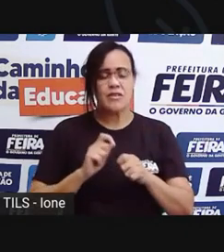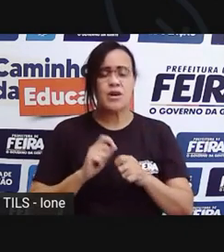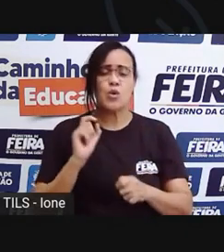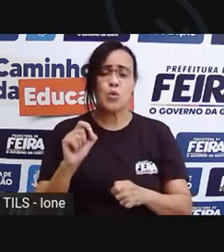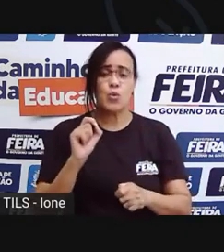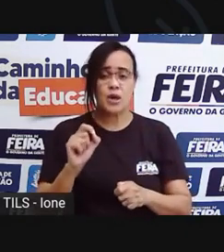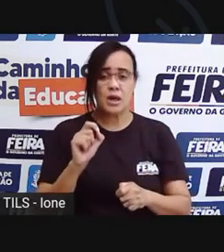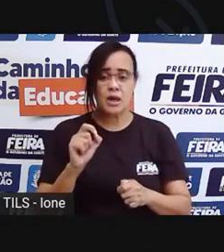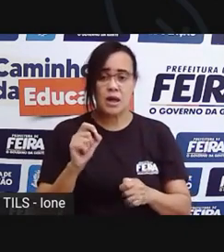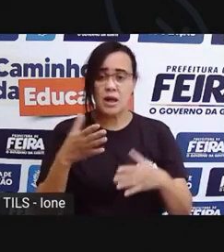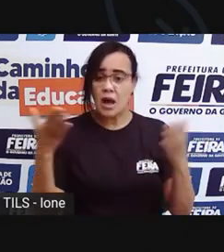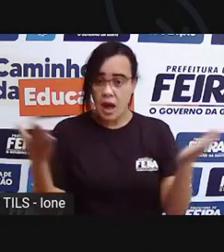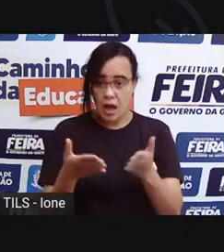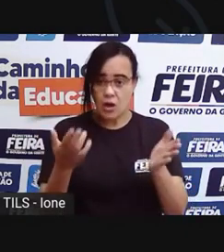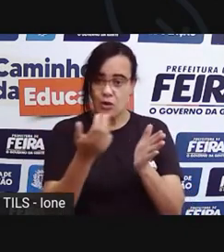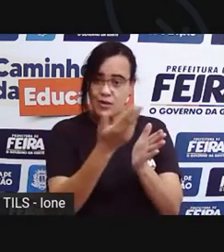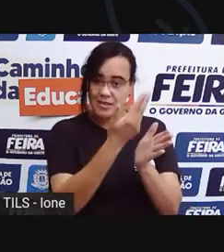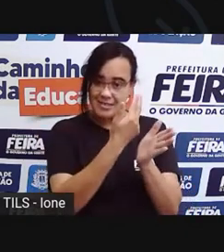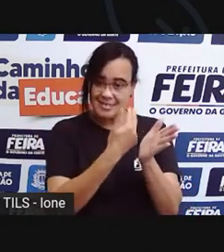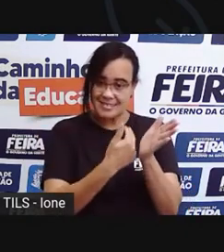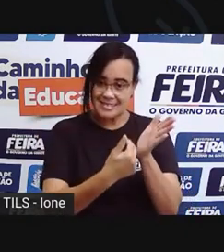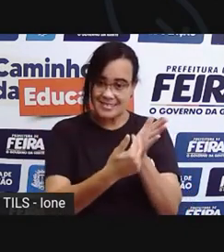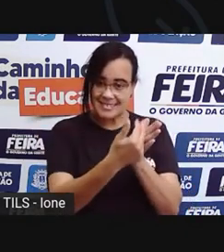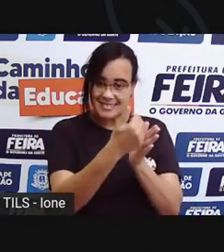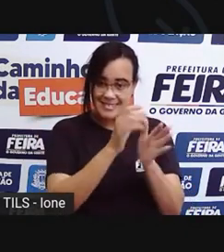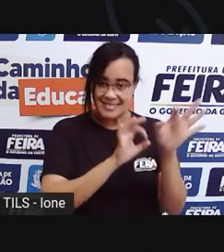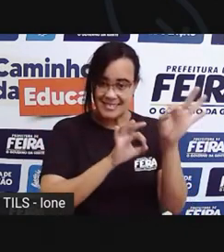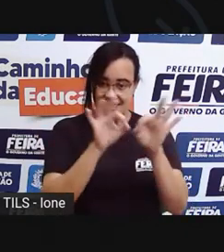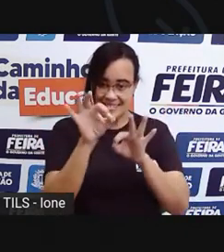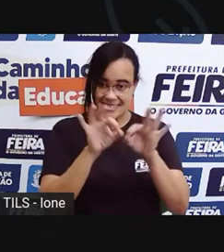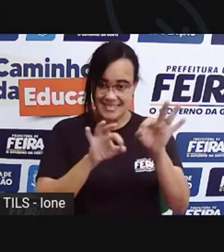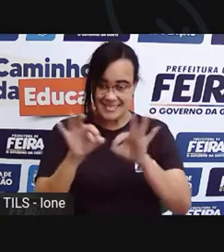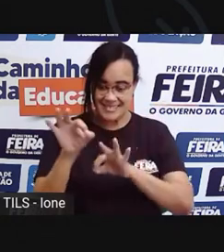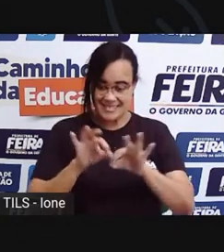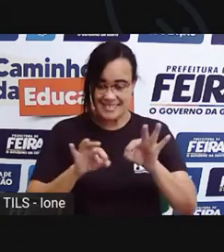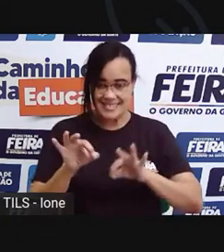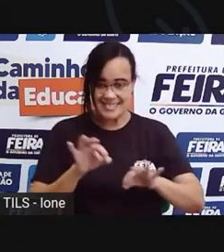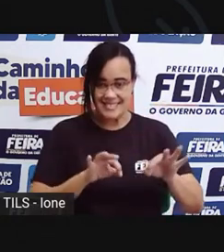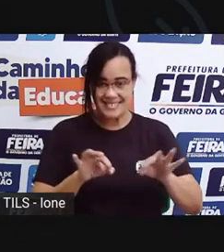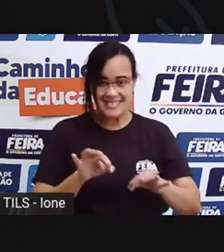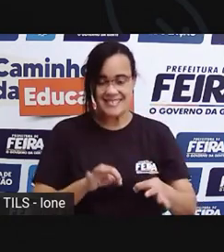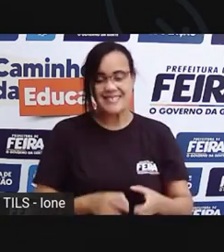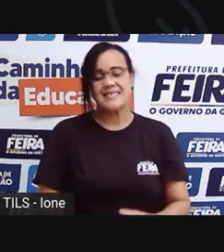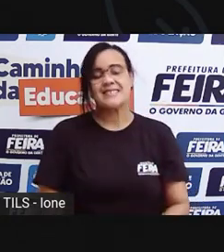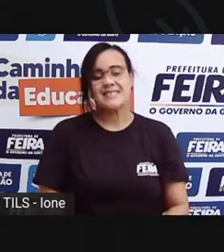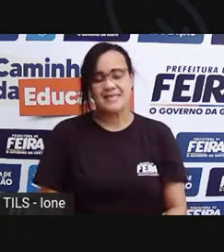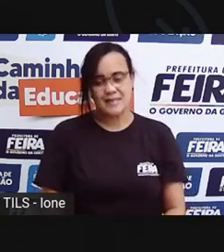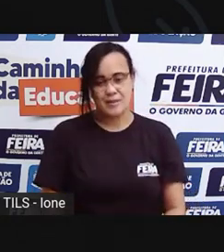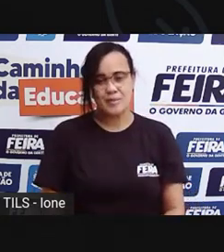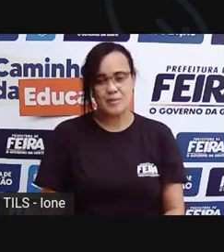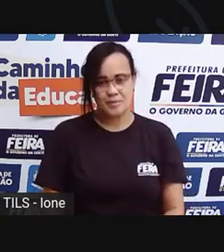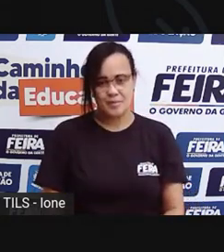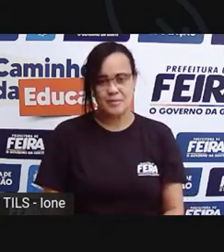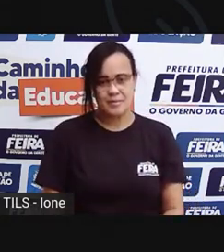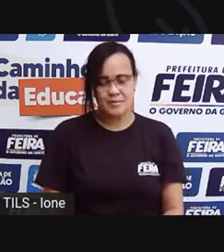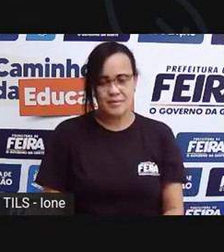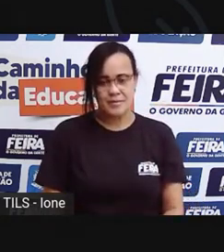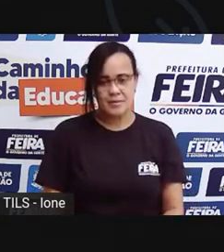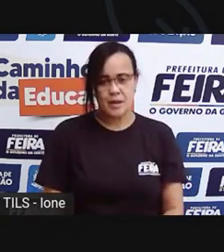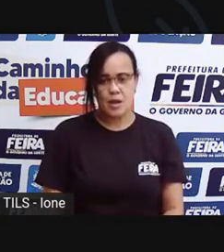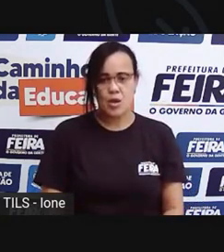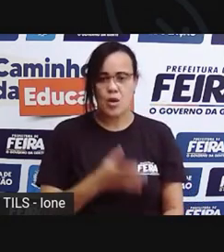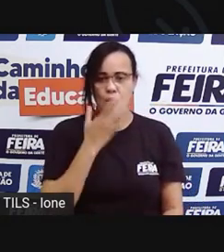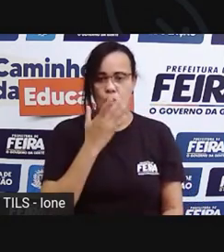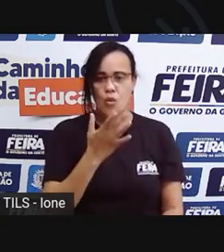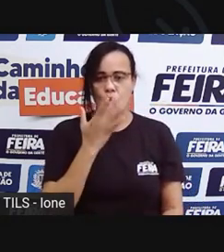decorar. Eu já vou começar. Oh, pena que não tem um branco aqui, senão a Pro ia fazer a cor do Fluminense de feira.